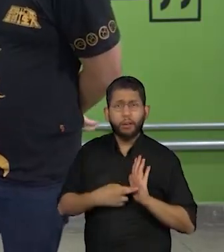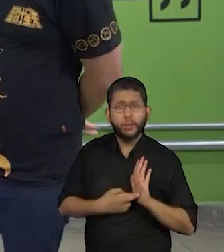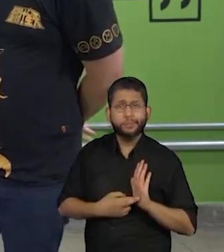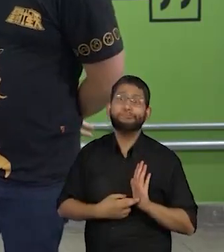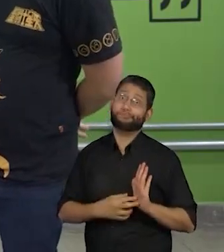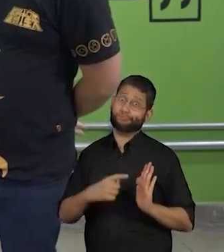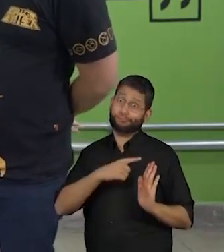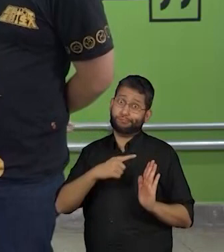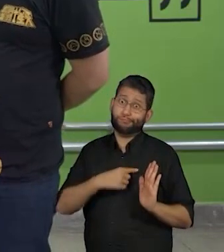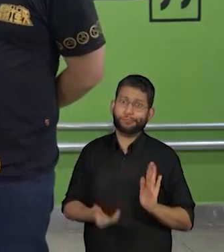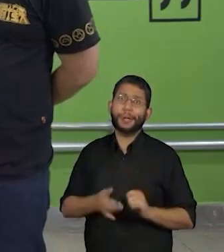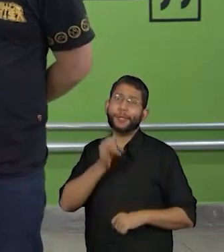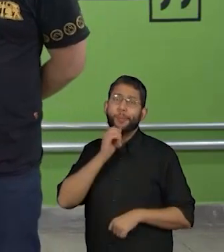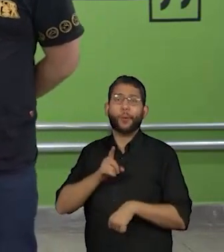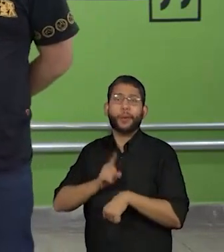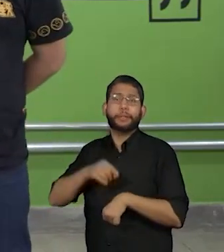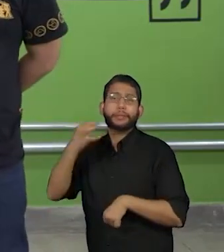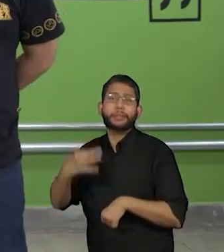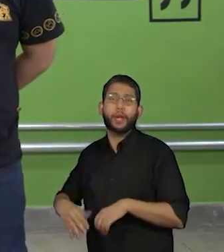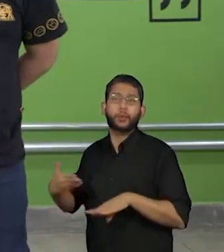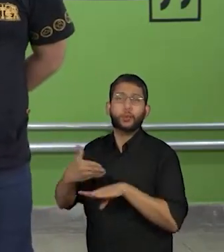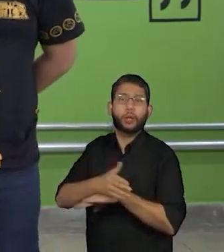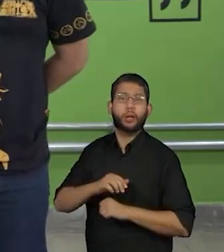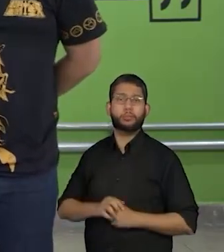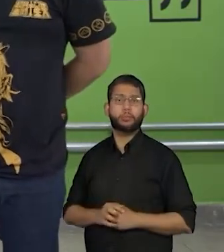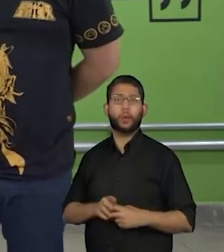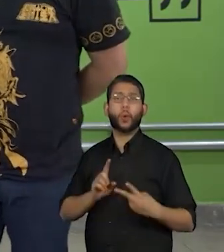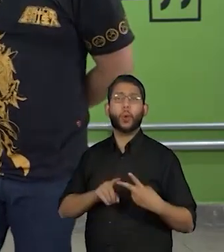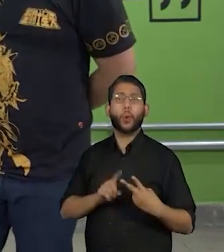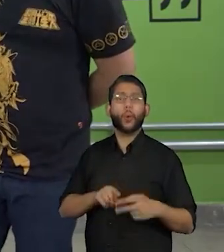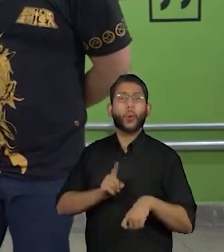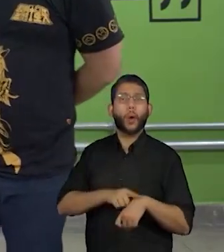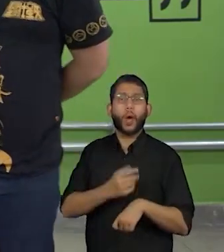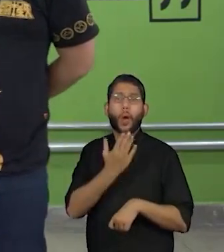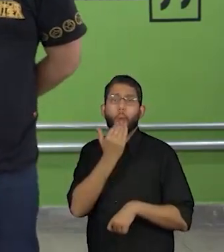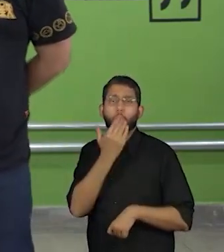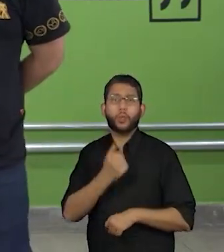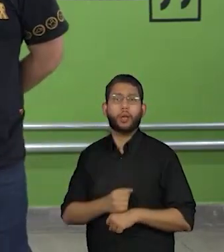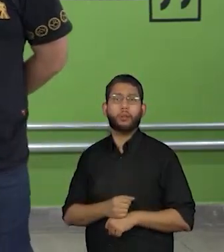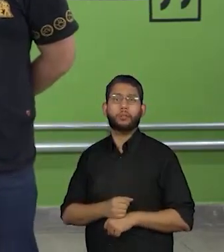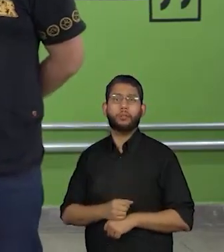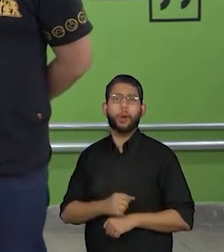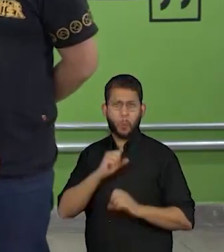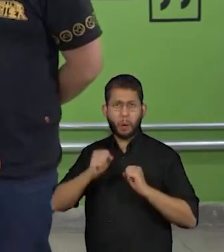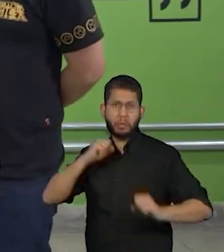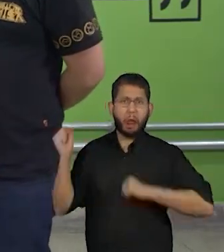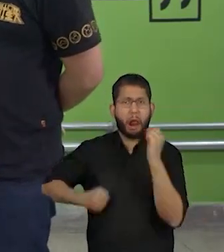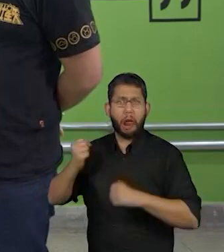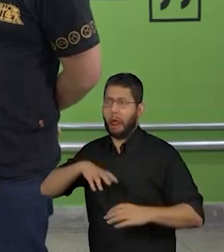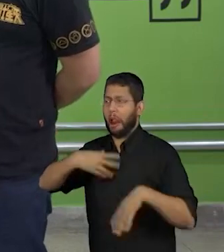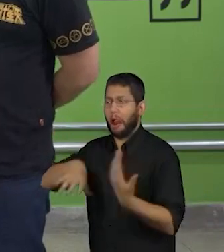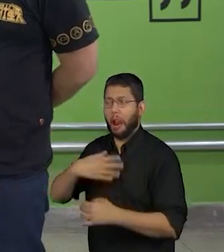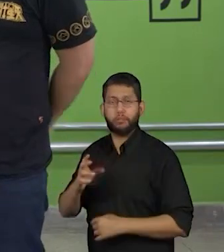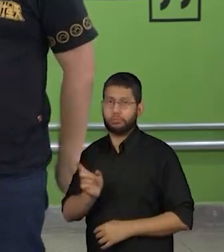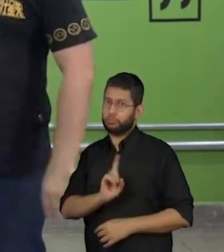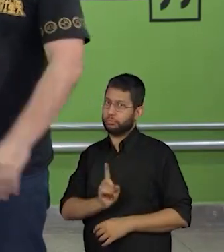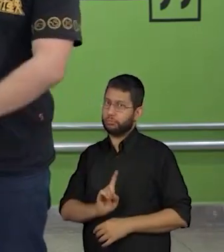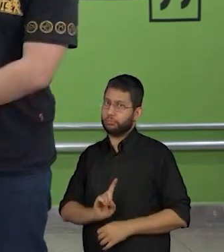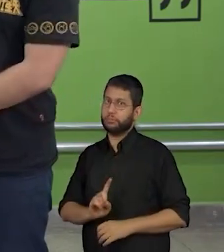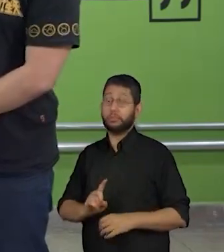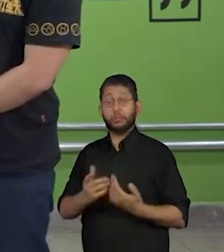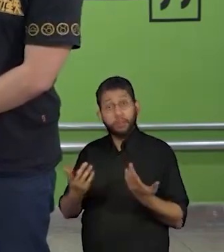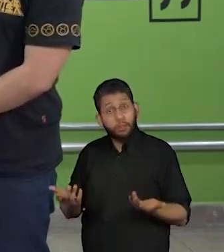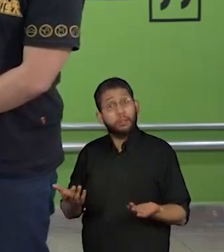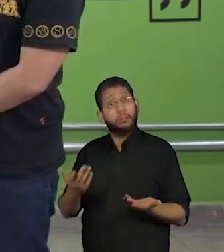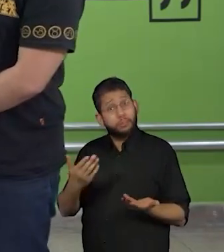tem regra para chegar, regra para almoçar, horários a ser seguidos, Então a gente acaba entrando em regras